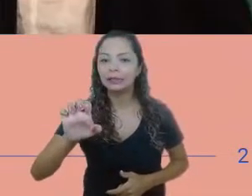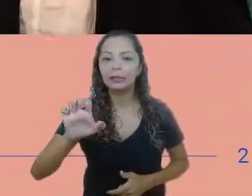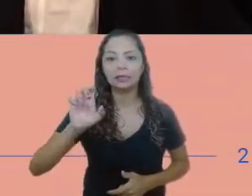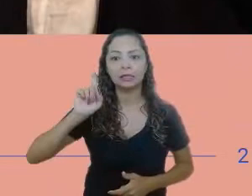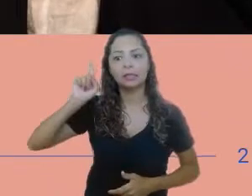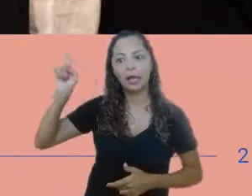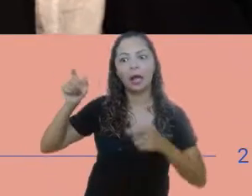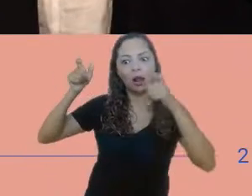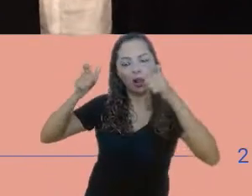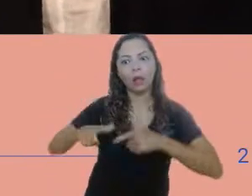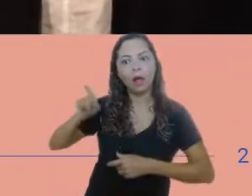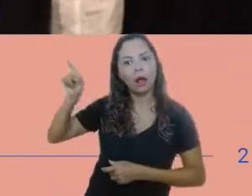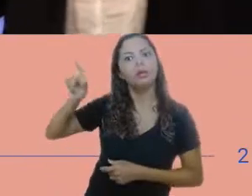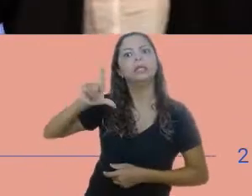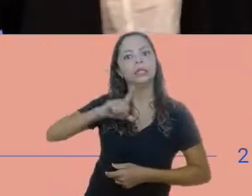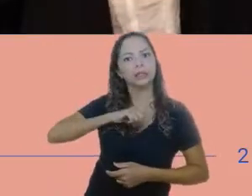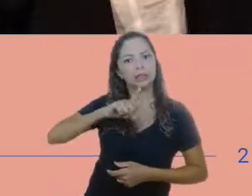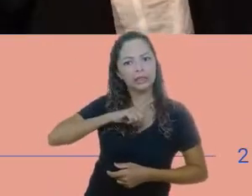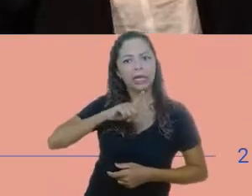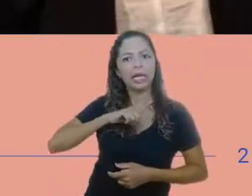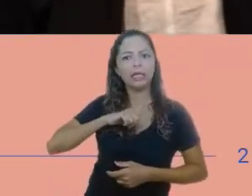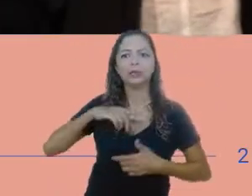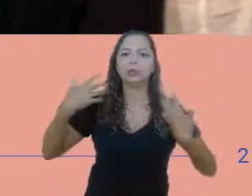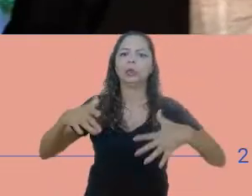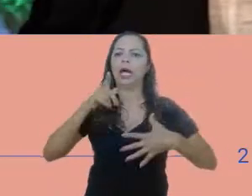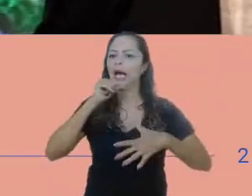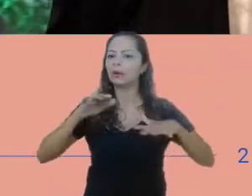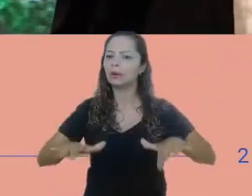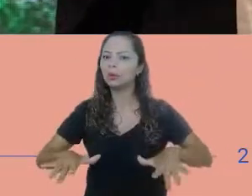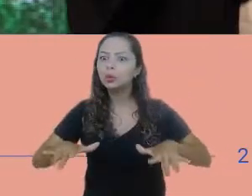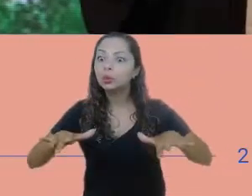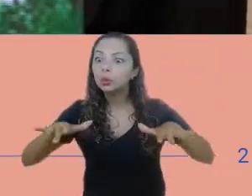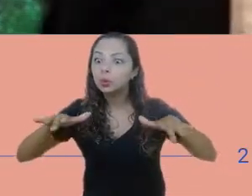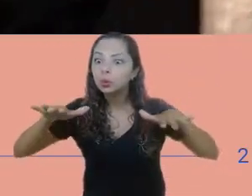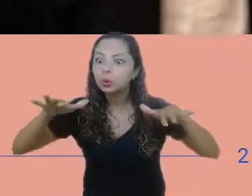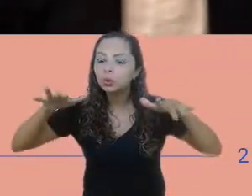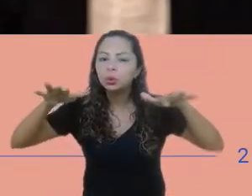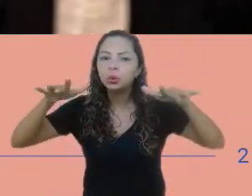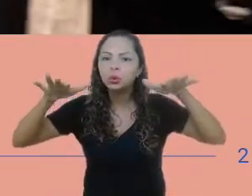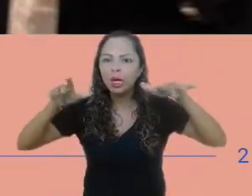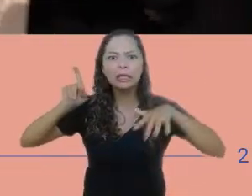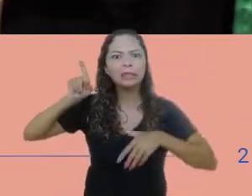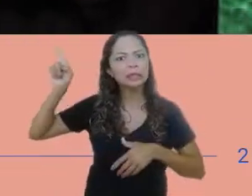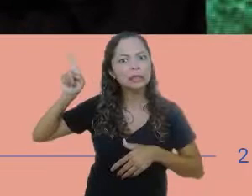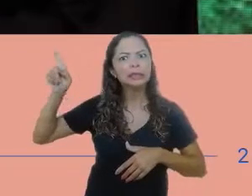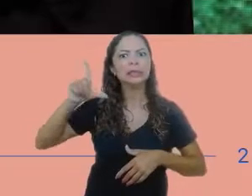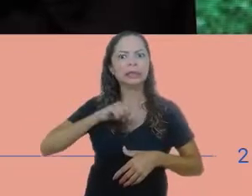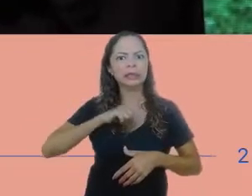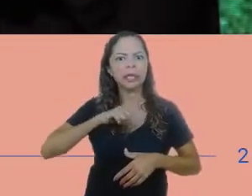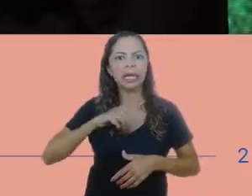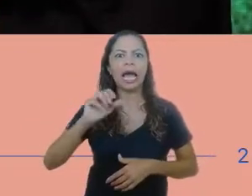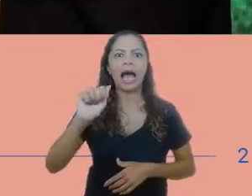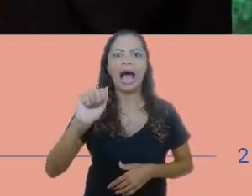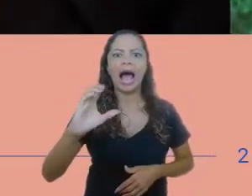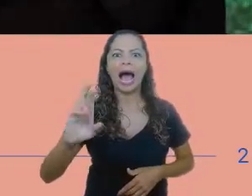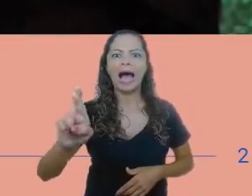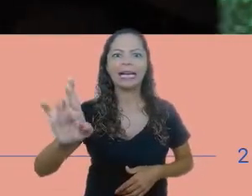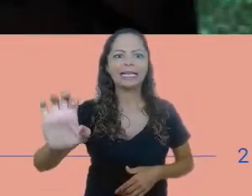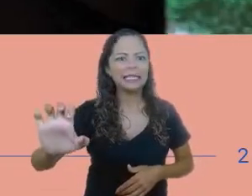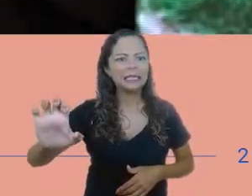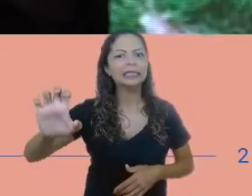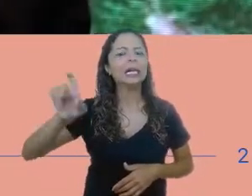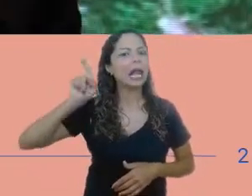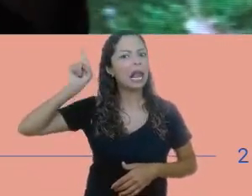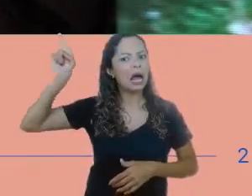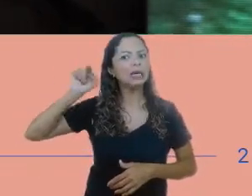o alargamento maior dos últimos anos com as cidades sendo transbordados o rio tá um